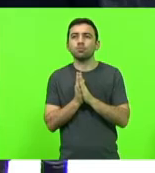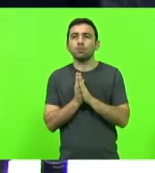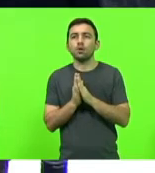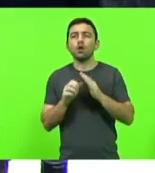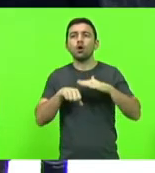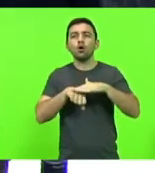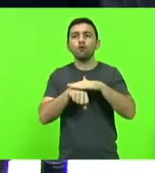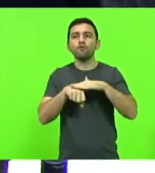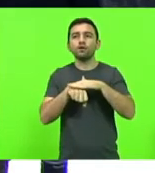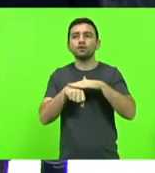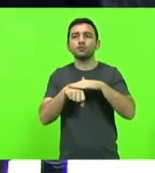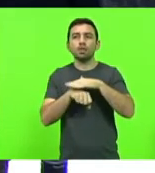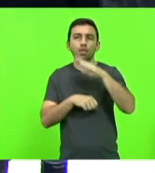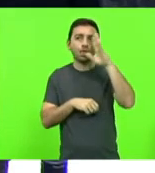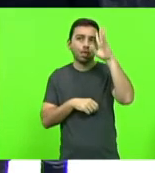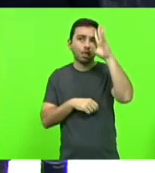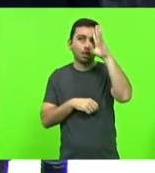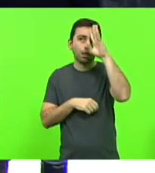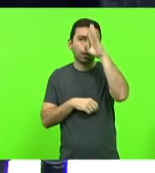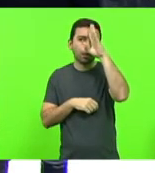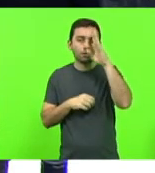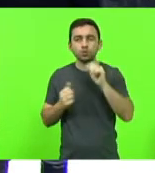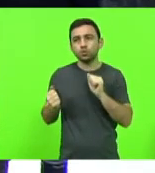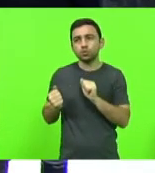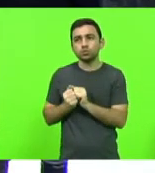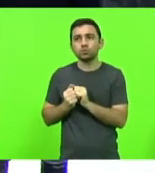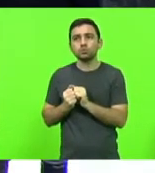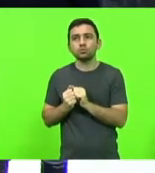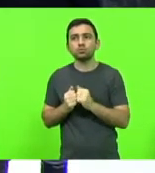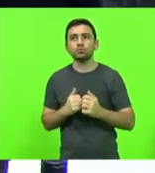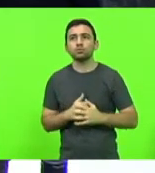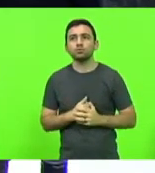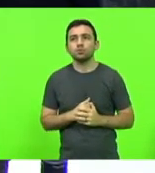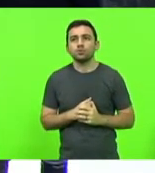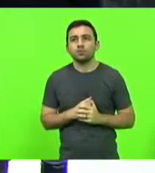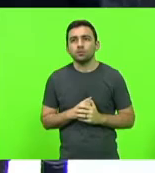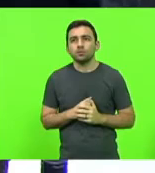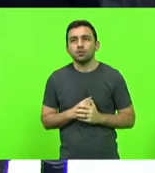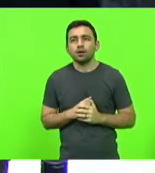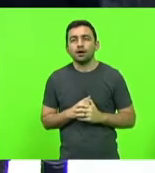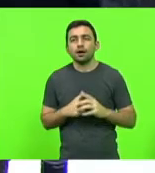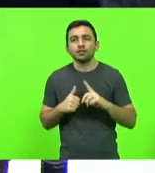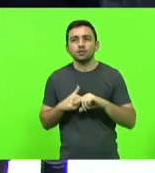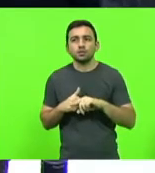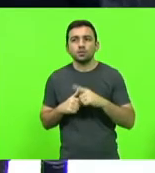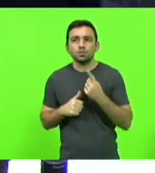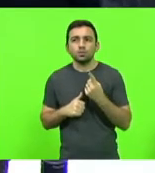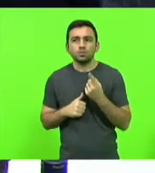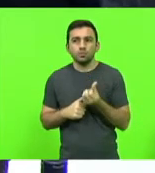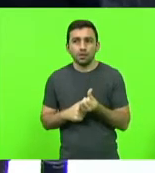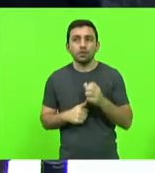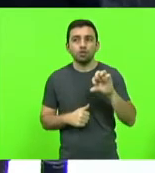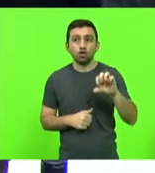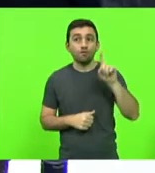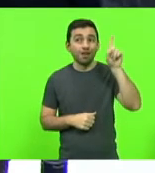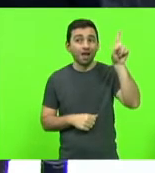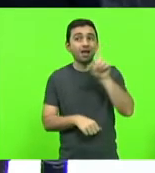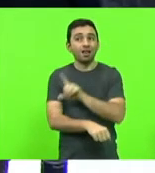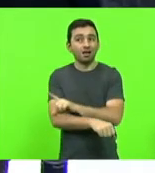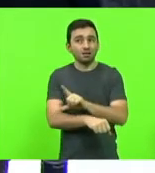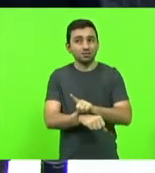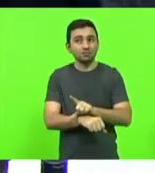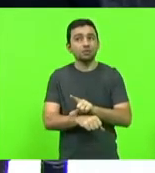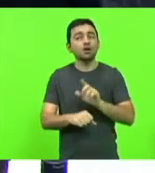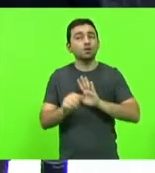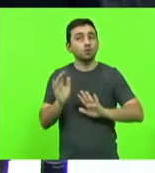conversando distraidamente com passageiros. Artigo 169, lá em Lages. Então, nós temos que